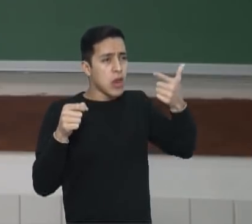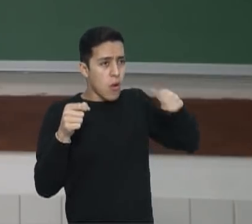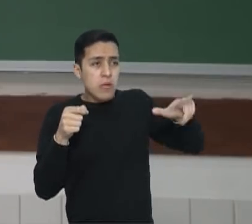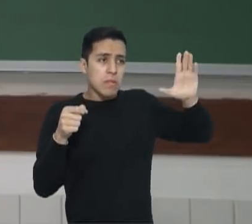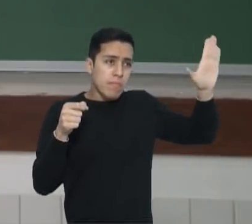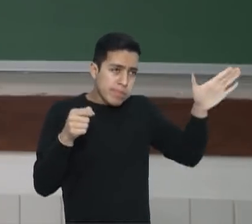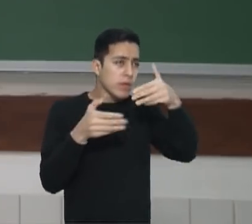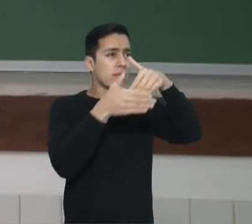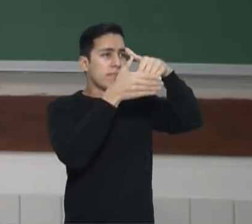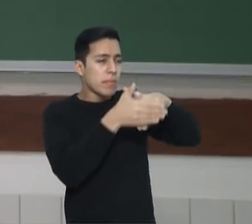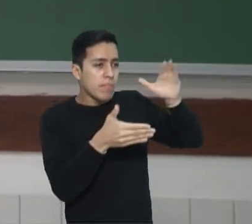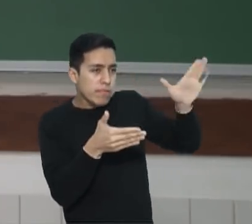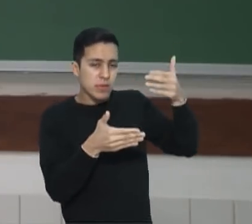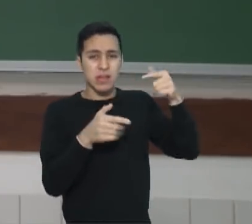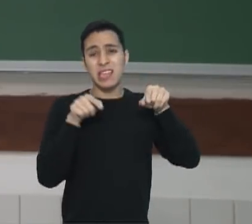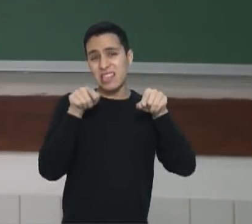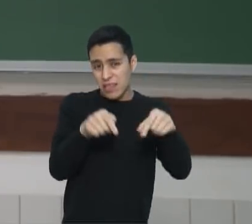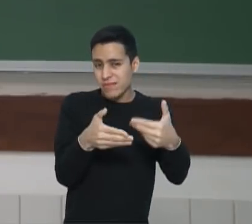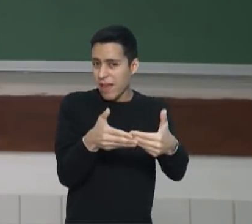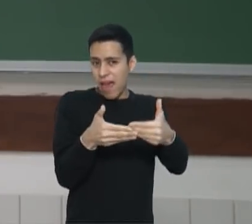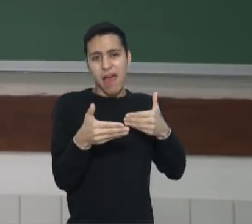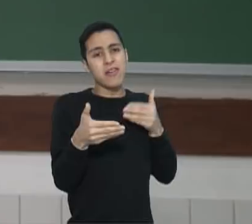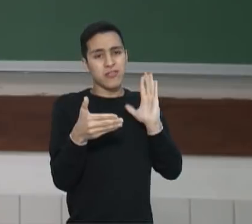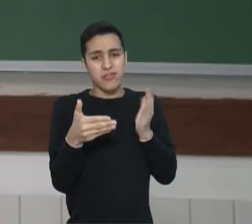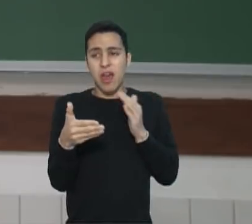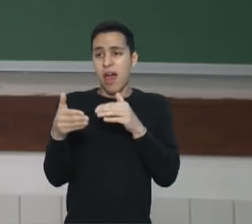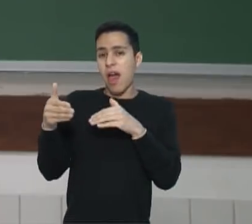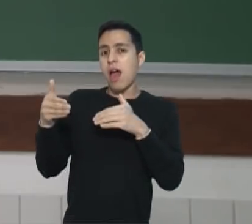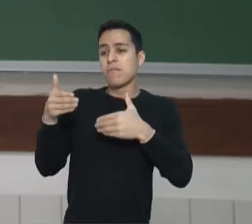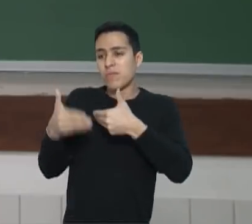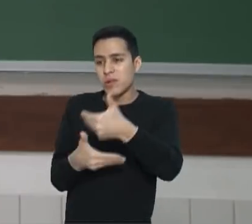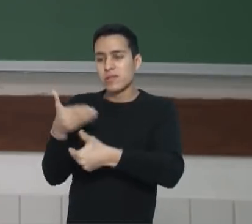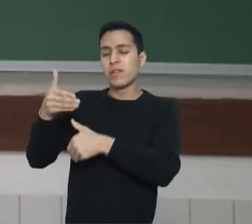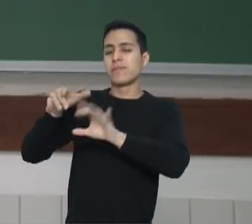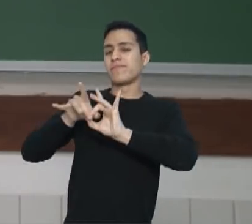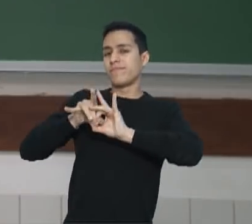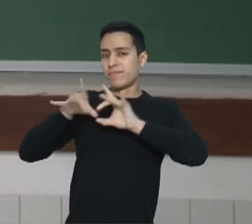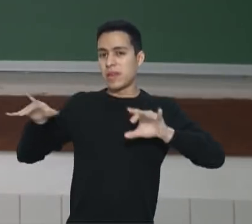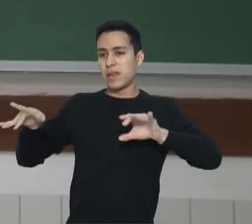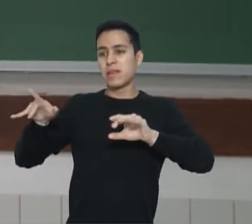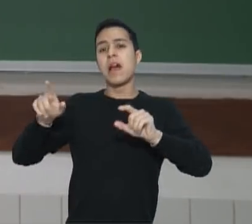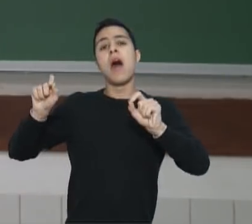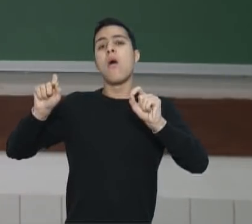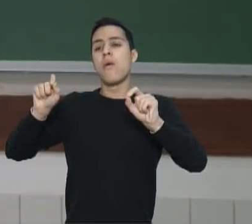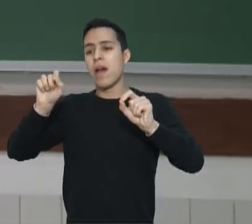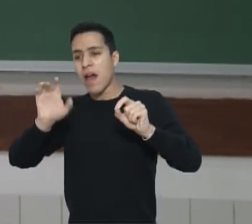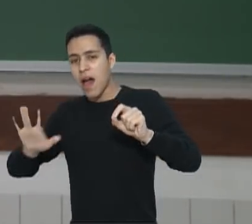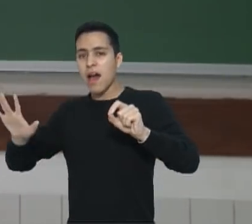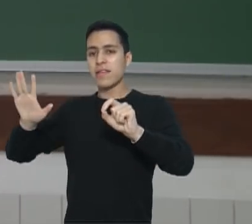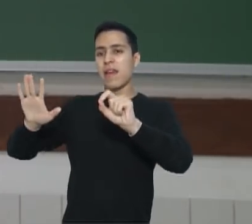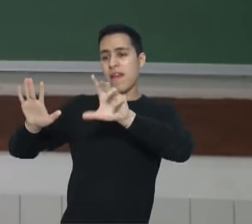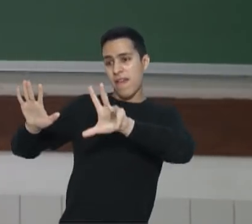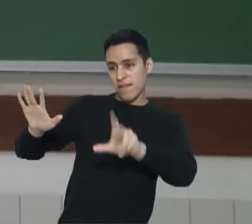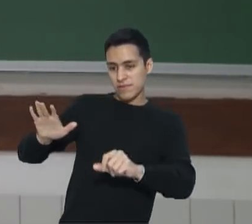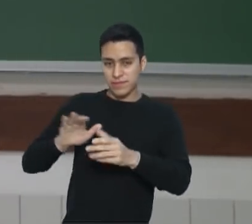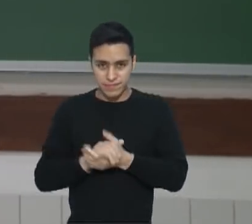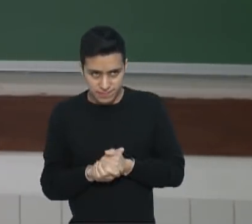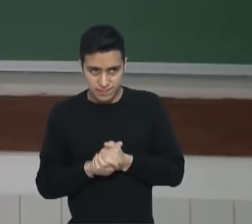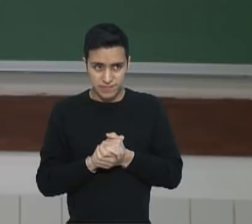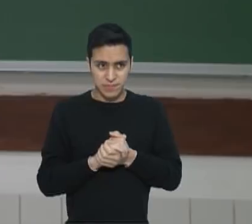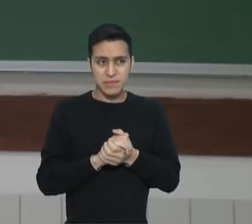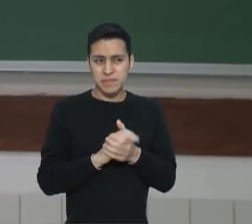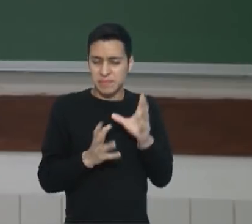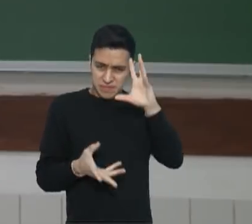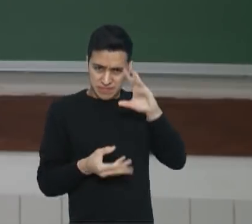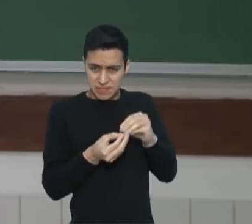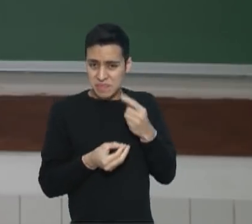ideias anteriores aos processos de independência na Ásia e na África. O professor resgatou em 6 momentos essas